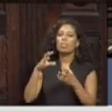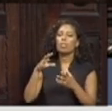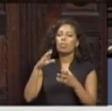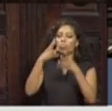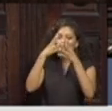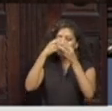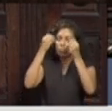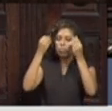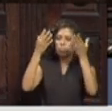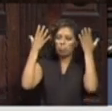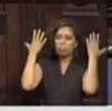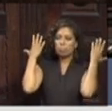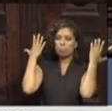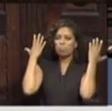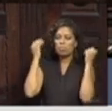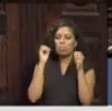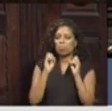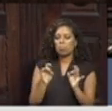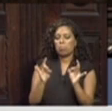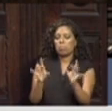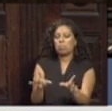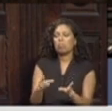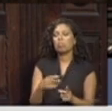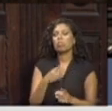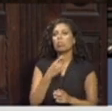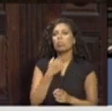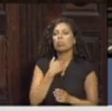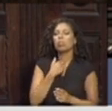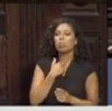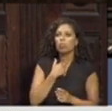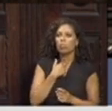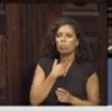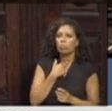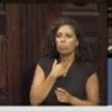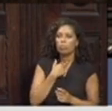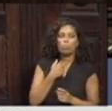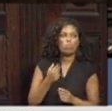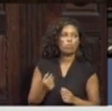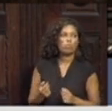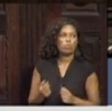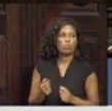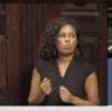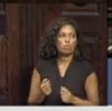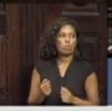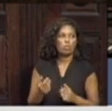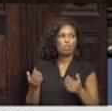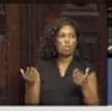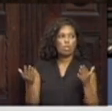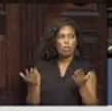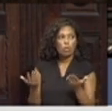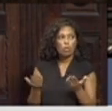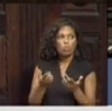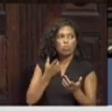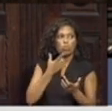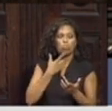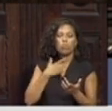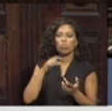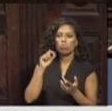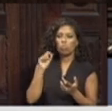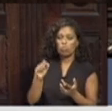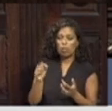posso deixar passar em branco essa situação, como único parlamentar domiciliado na região centro-norte fluminense,